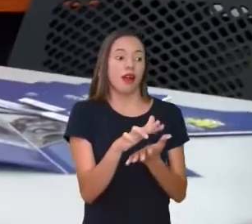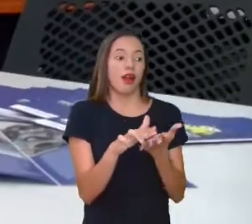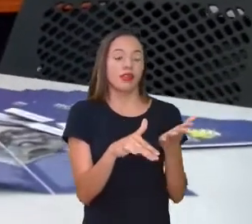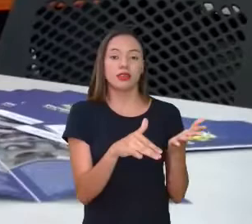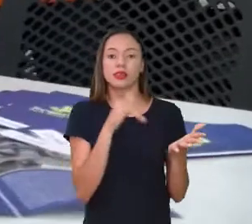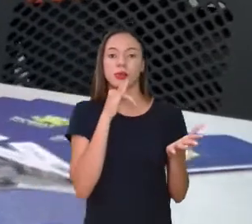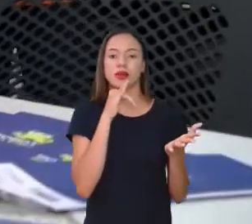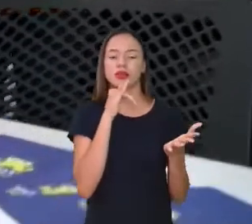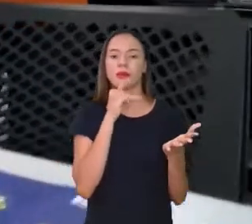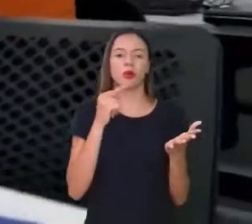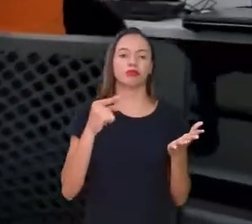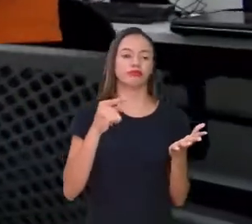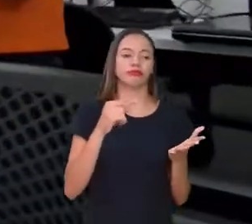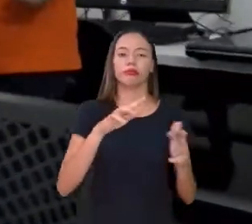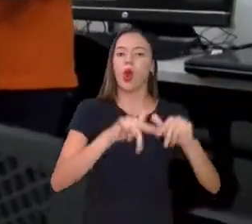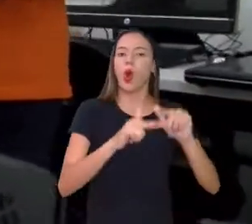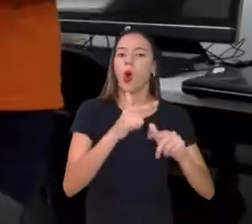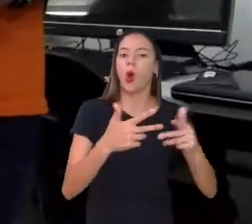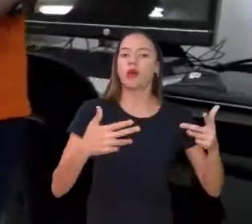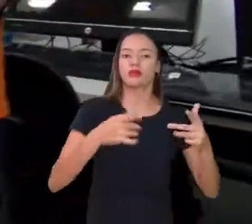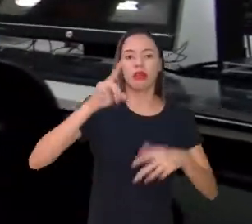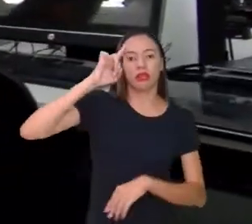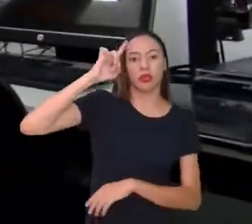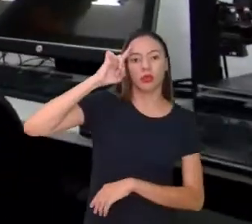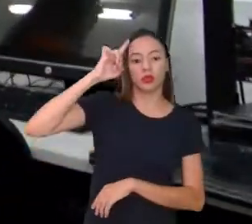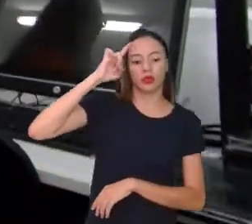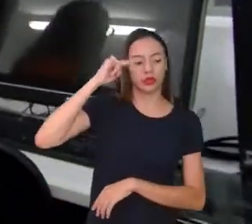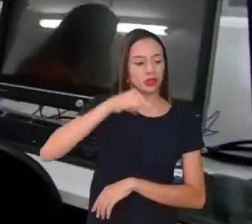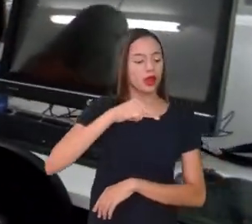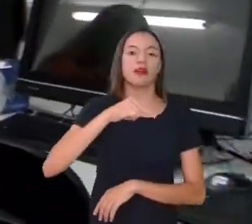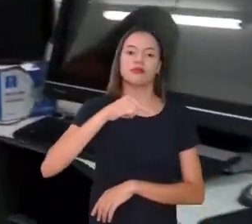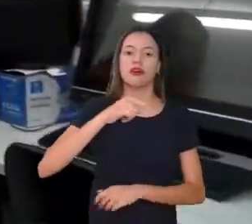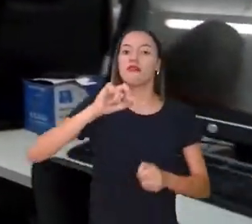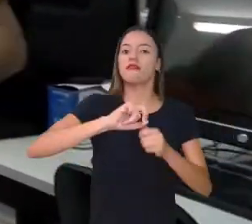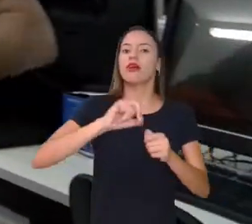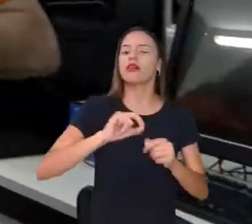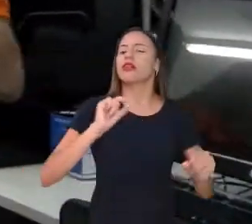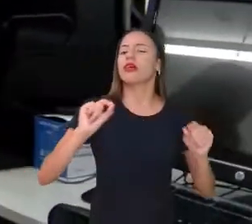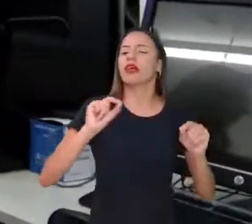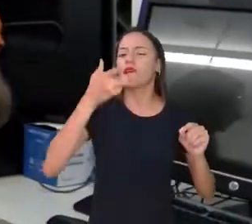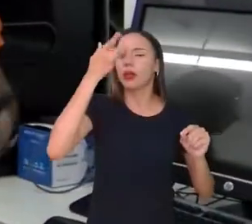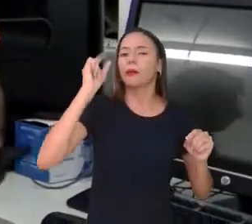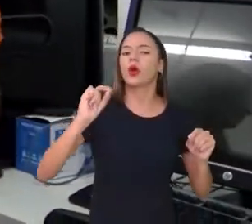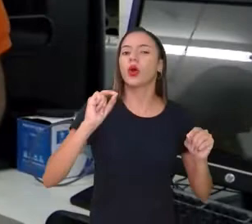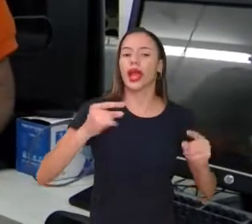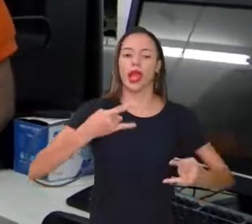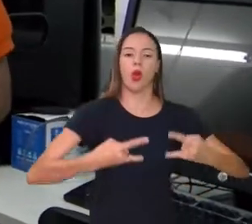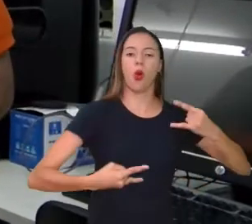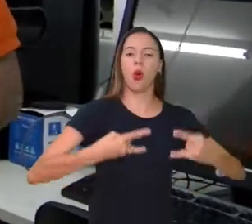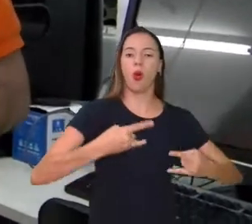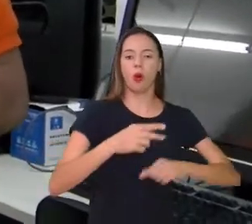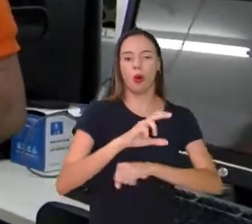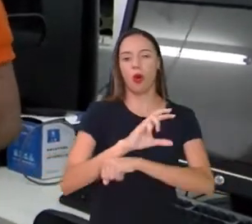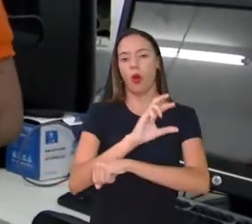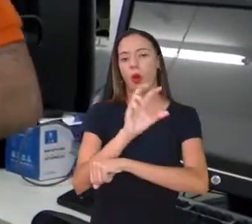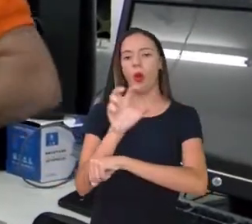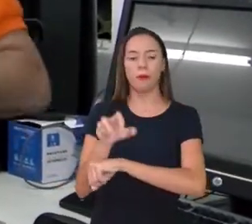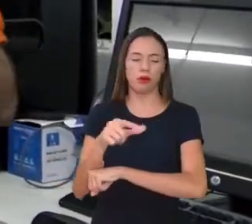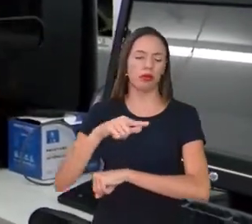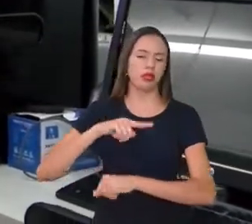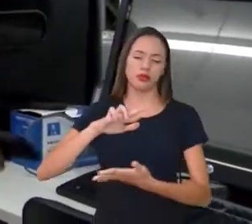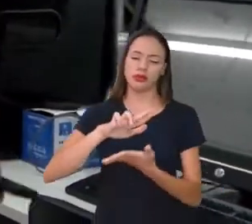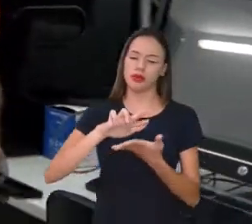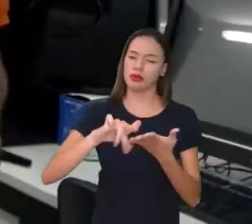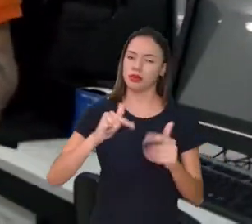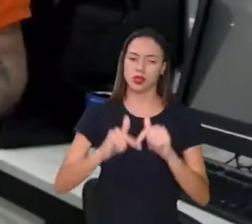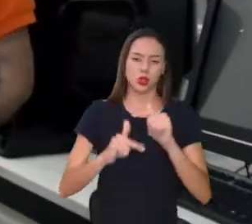a dia, né, a gente percebe que são realizadas por robôs, né? E a gente vai ver uma diversidade muito grande de coisas que tem aqui nessa sala